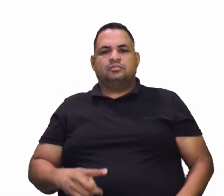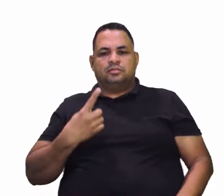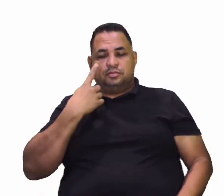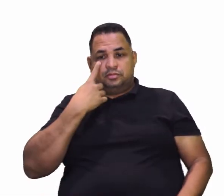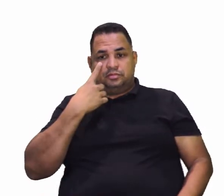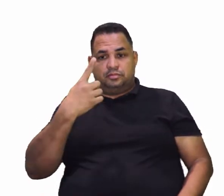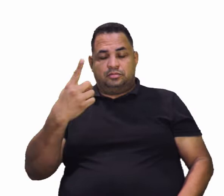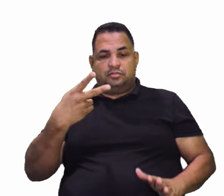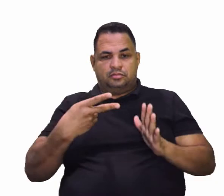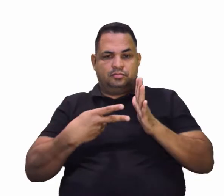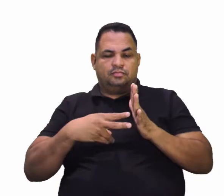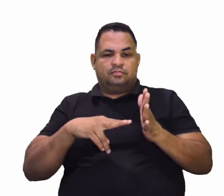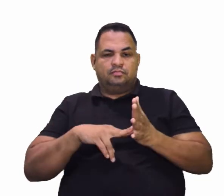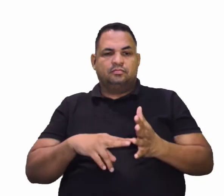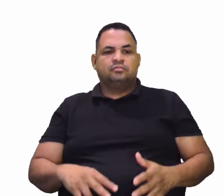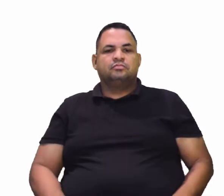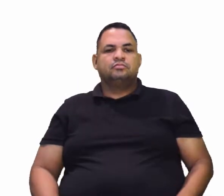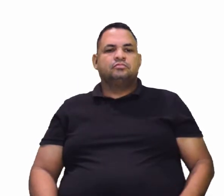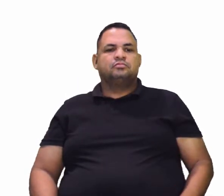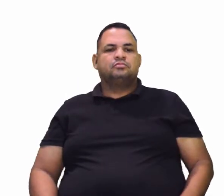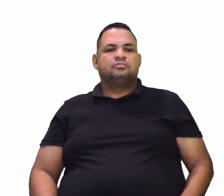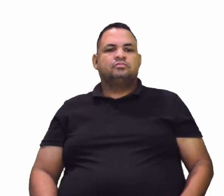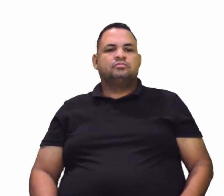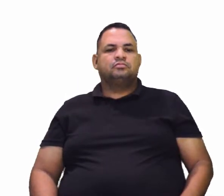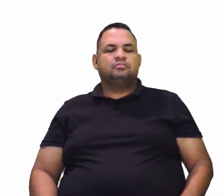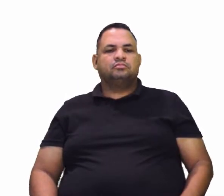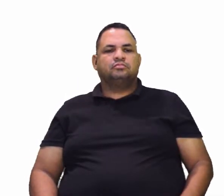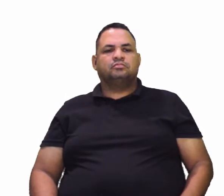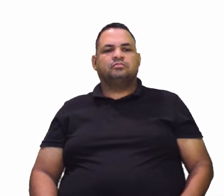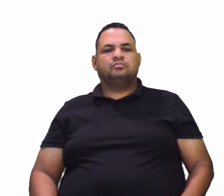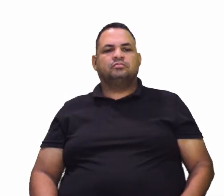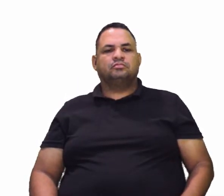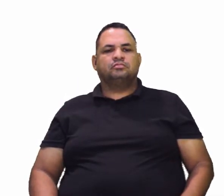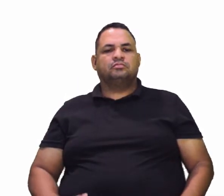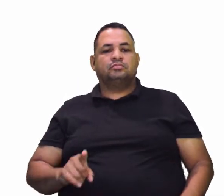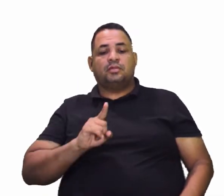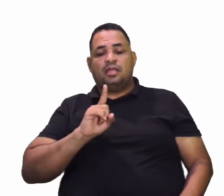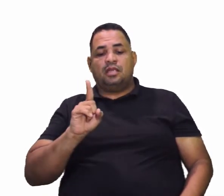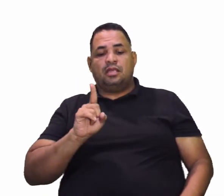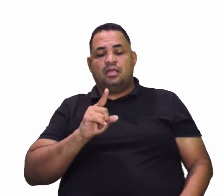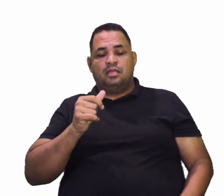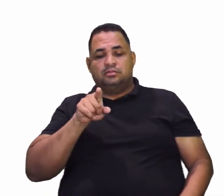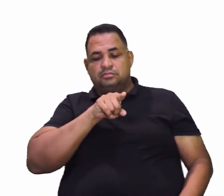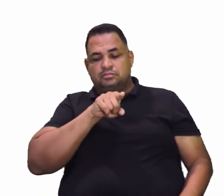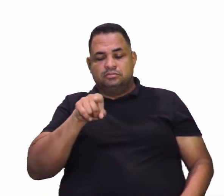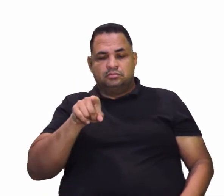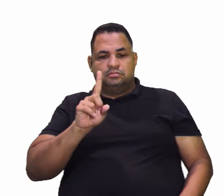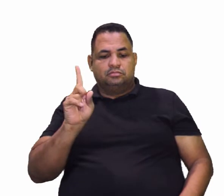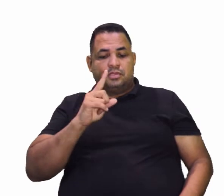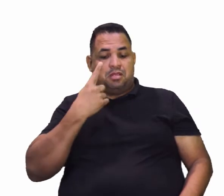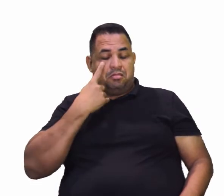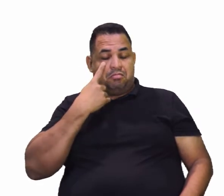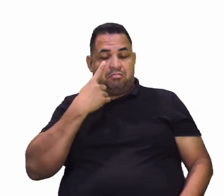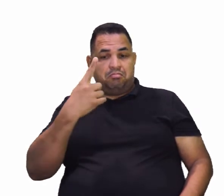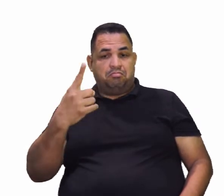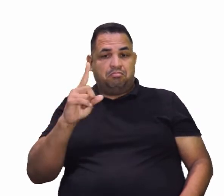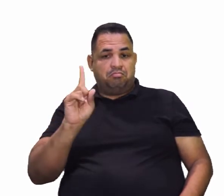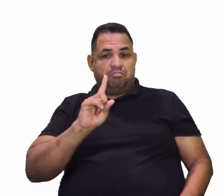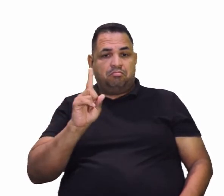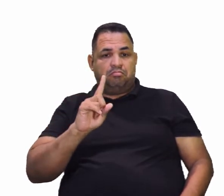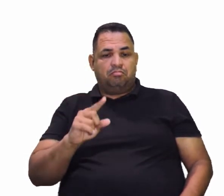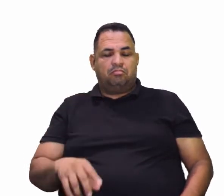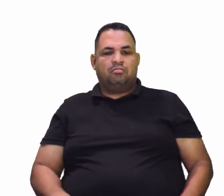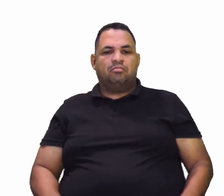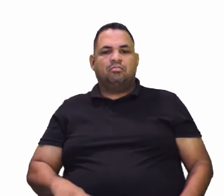ver, tá? E vai ficar they will not see. Eles não verão. Verão. Verão,